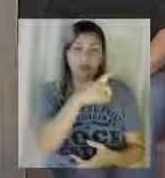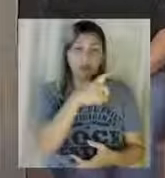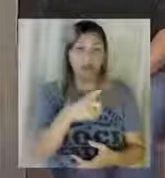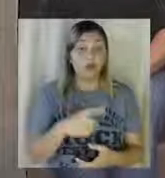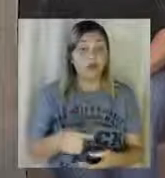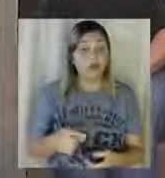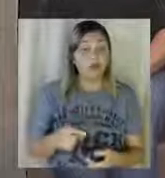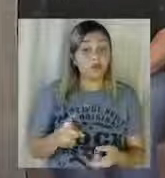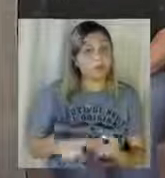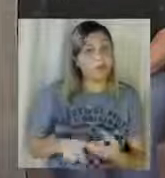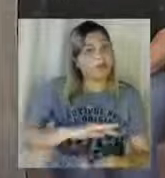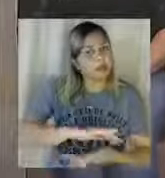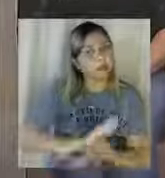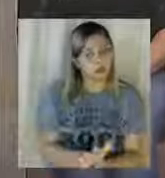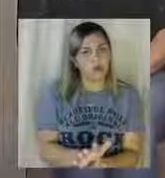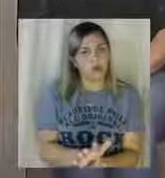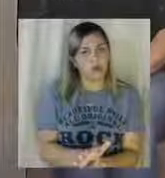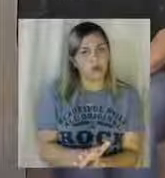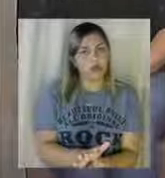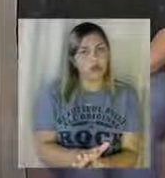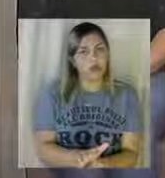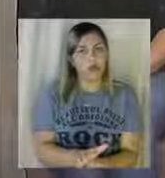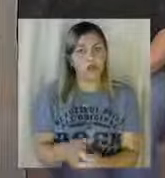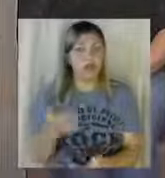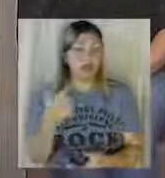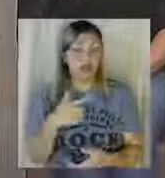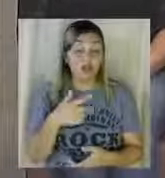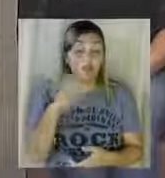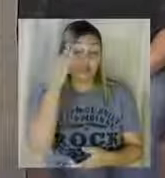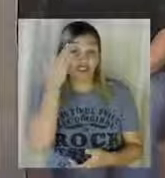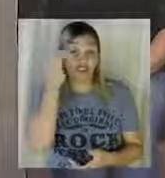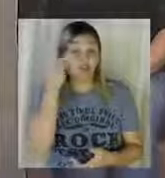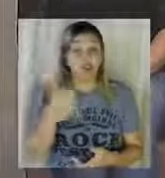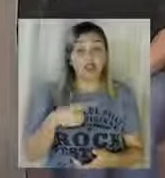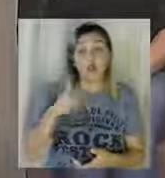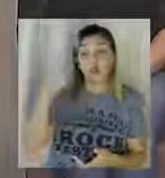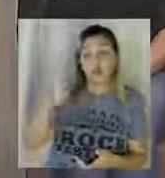preconceito. Achavam que eu não era capaz.